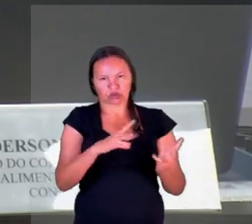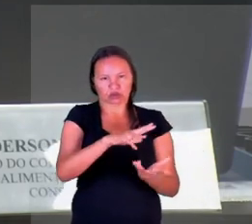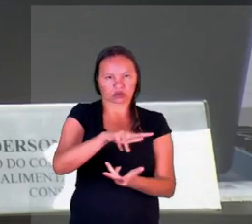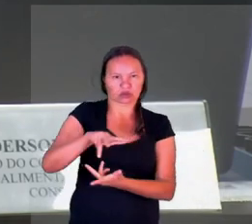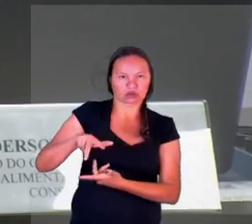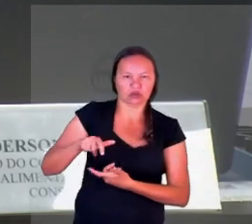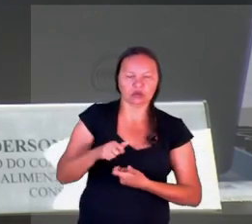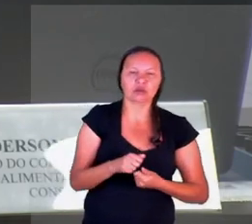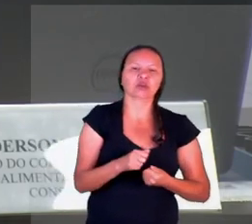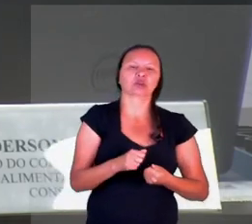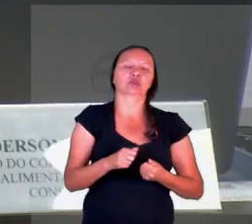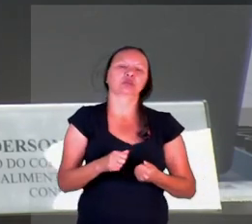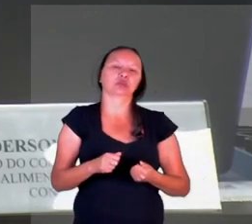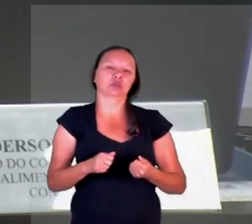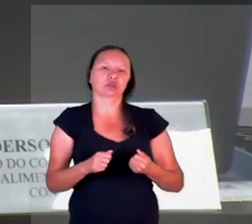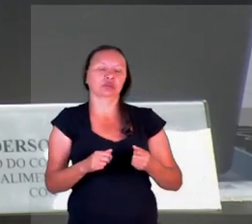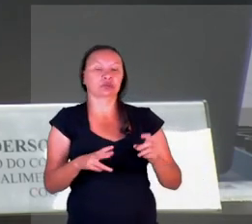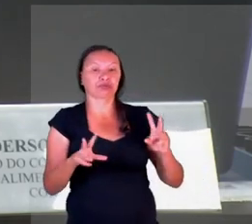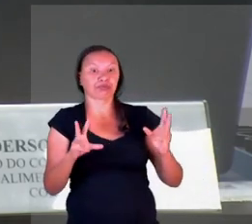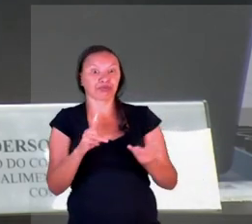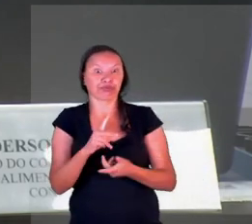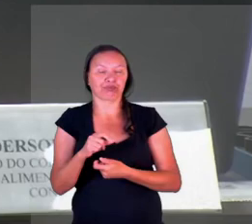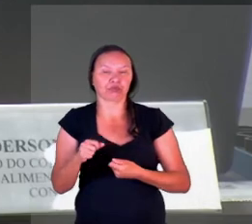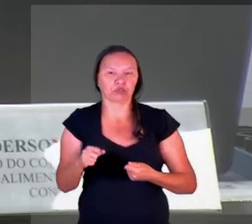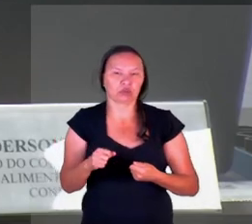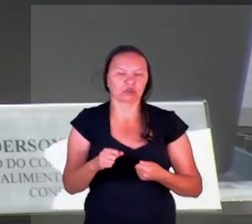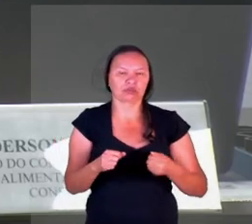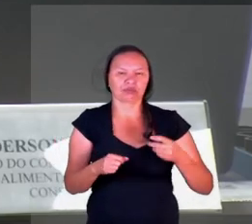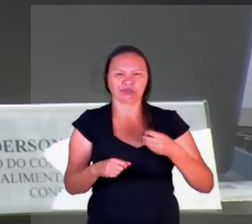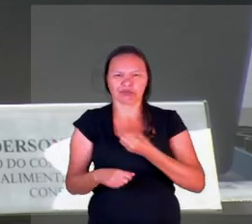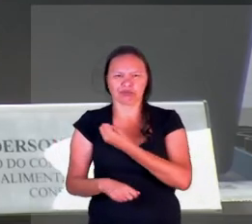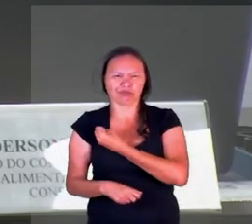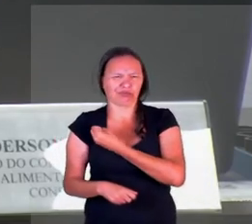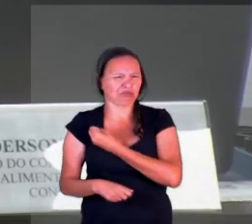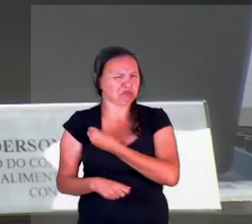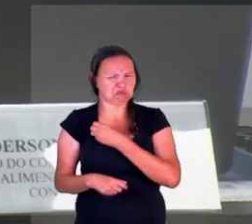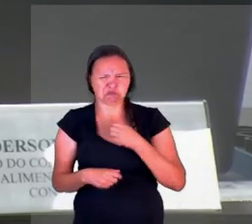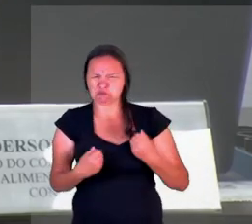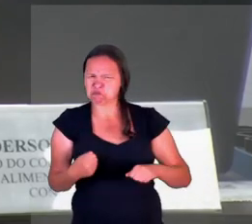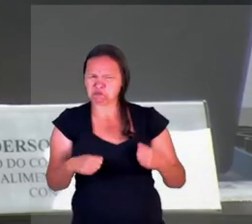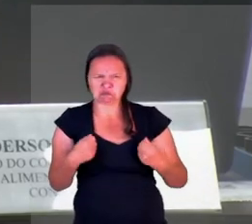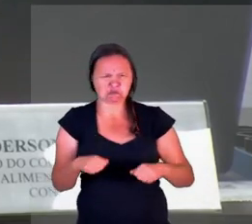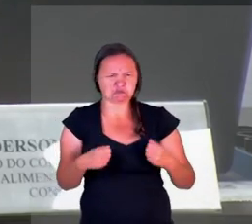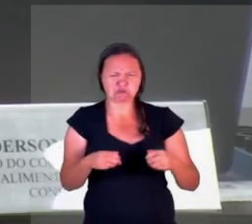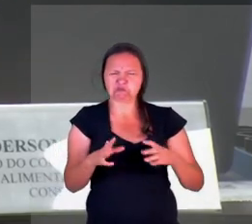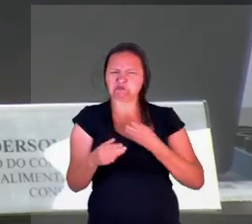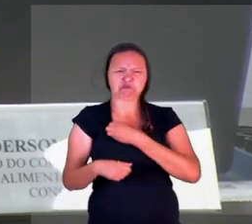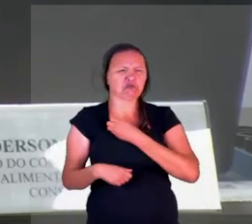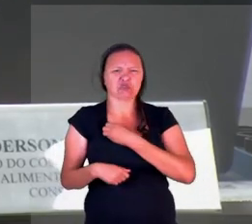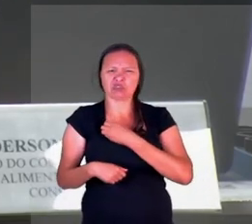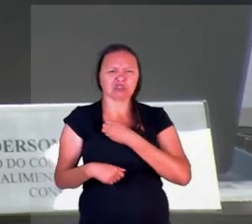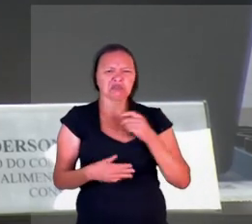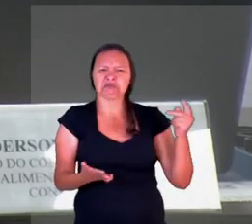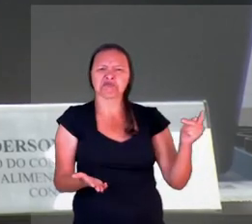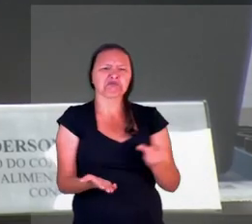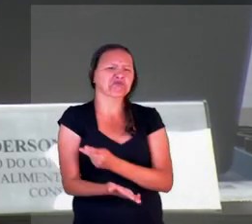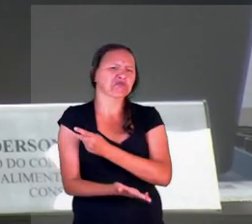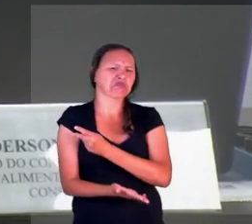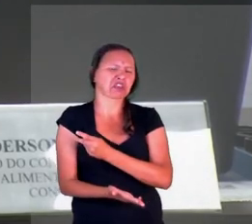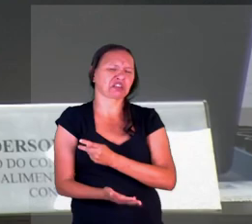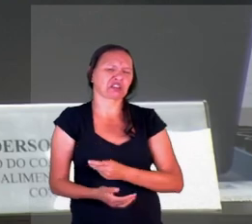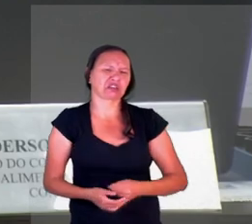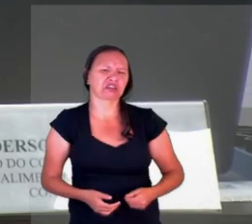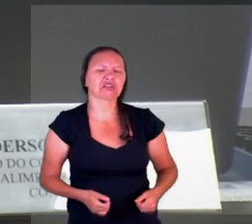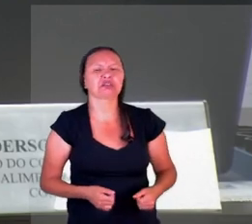bilhão né Se a gente for arredondar as contas porque os números nem nem sempre são precisos porque nem sempre buscam todos são quase